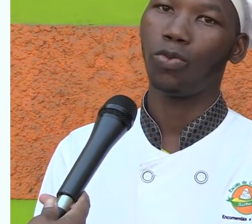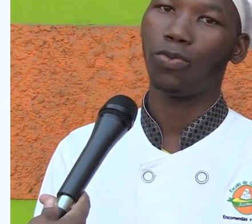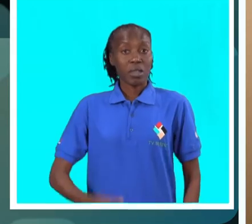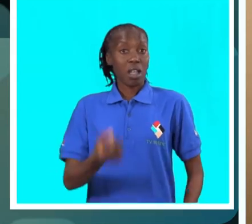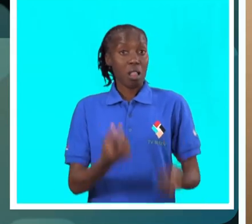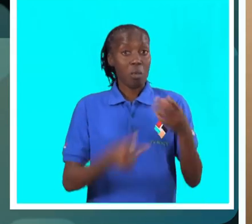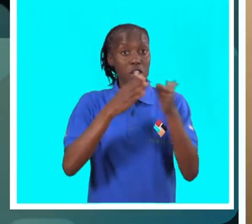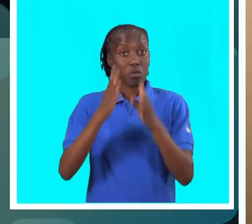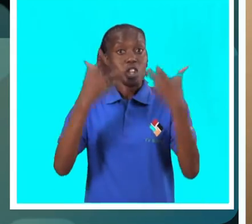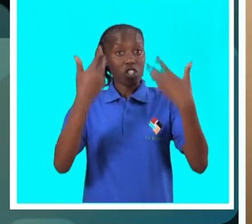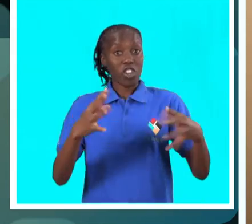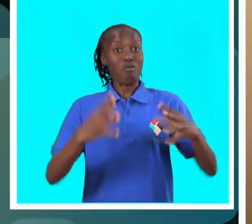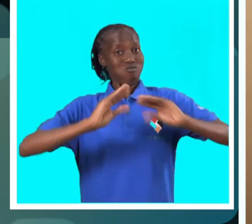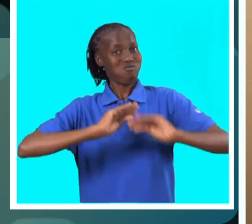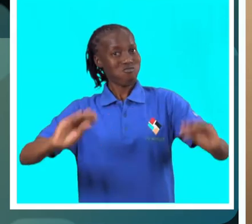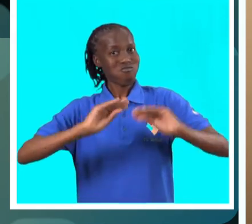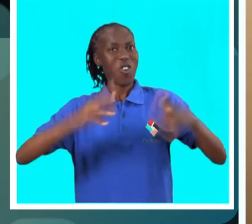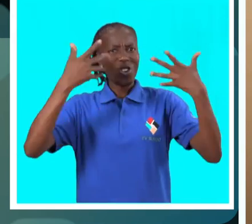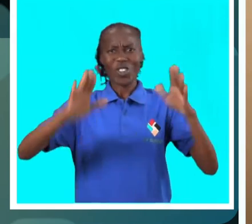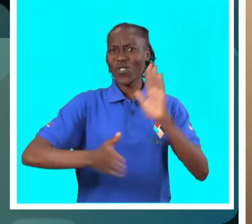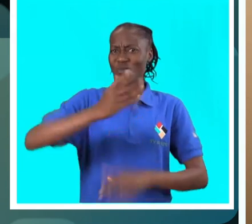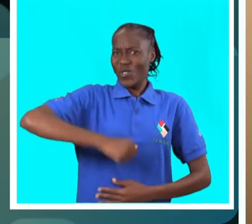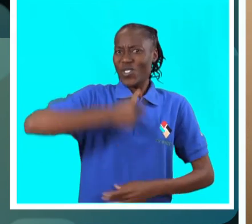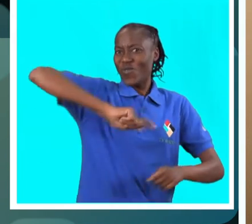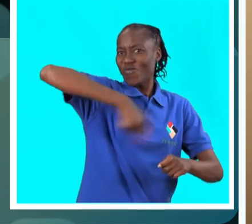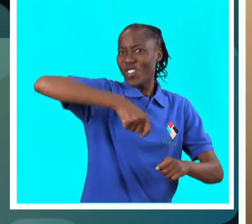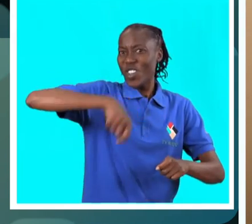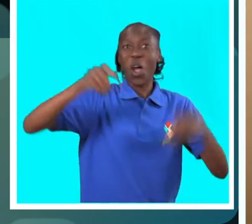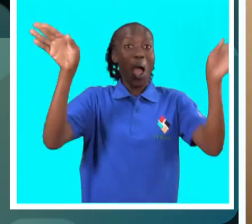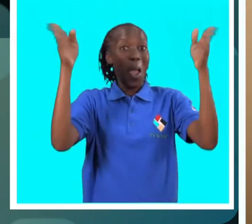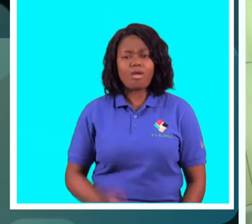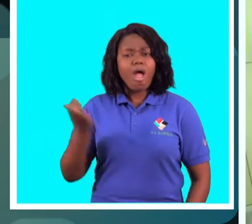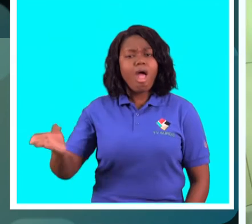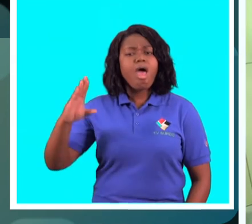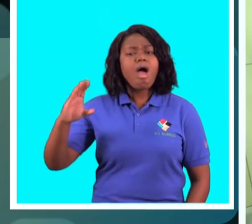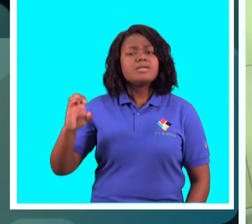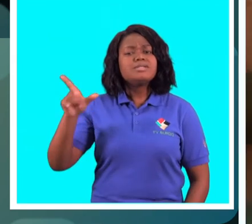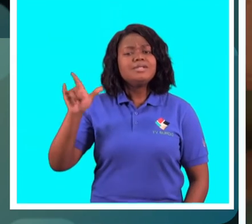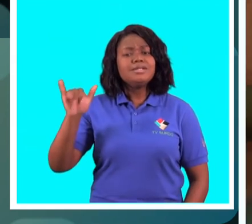gosto. Algumas pessoas que foram por nós formadas já têm as suas empresas.